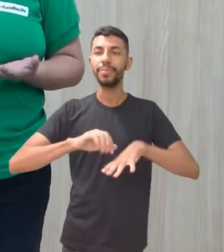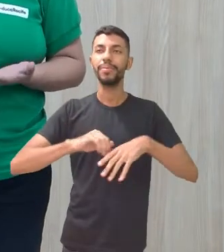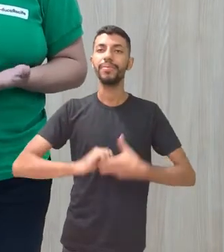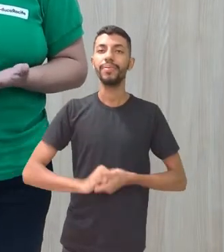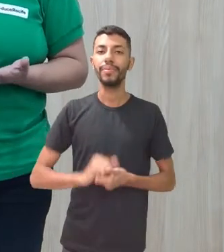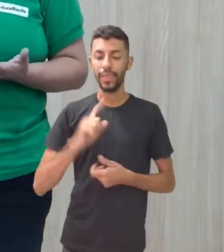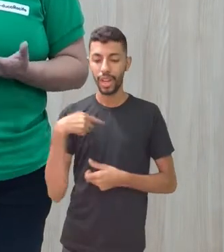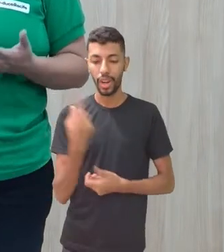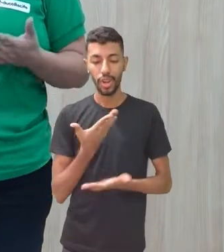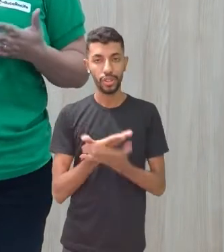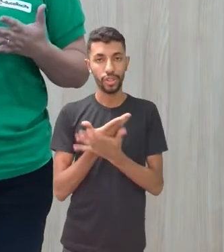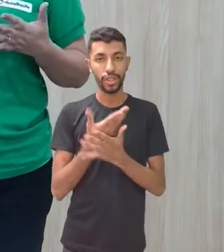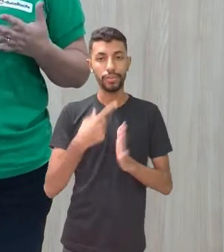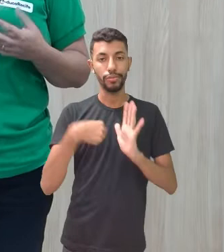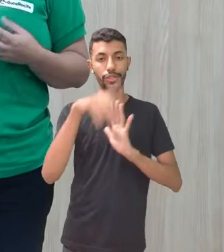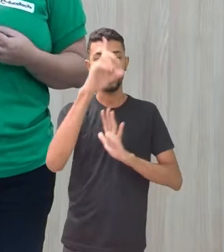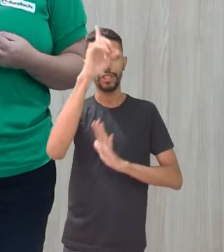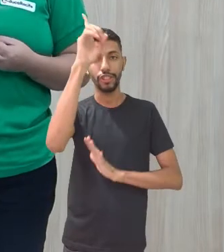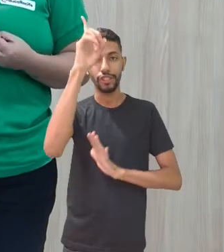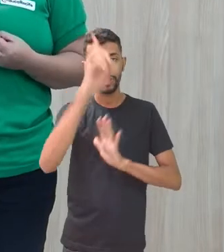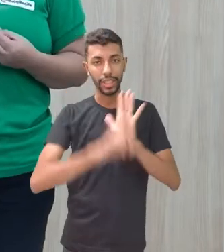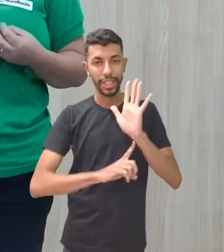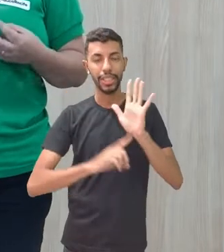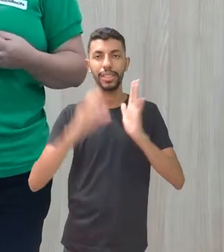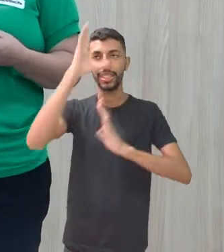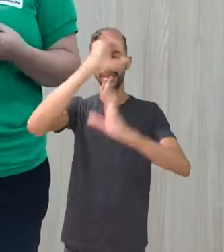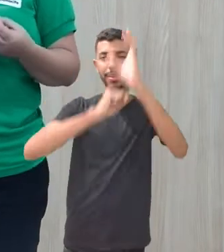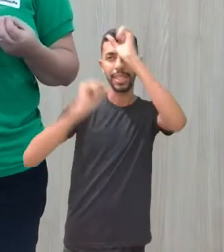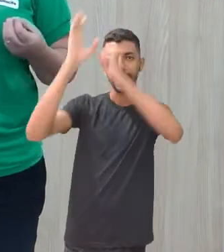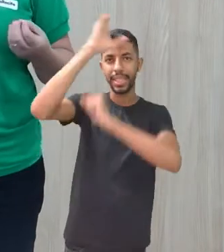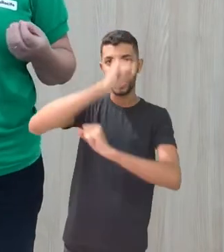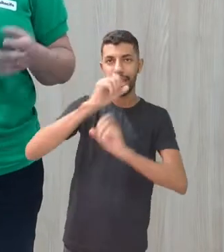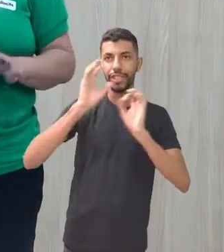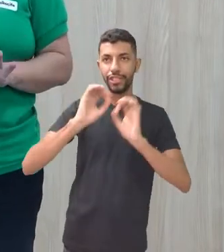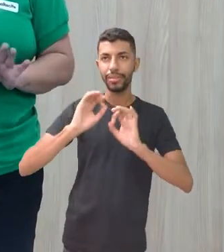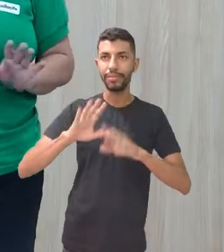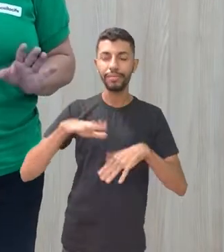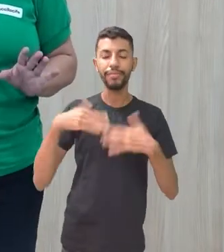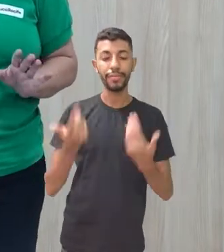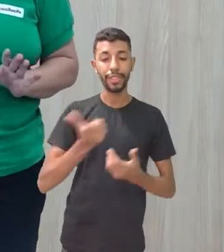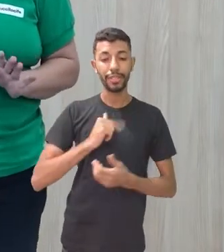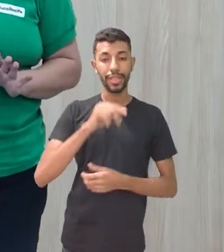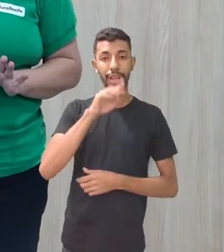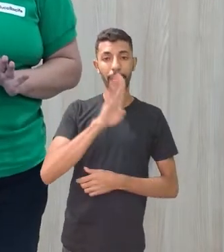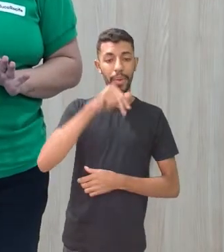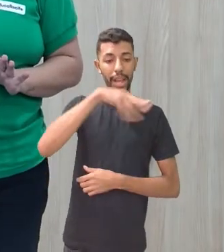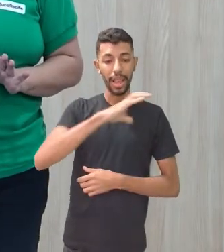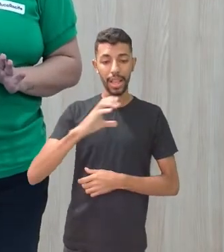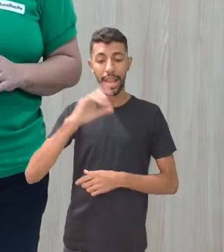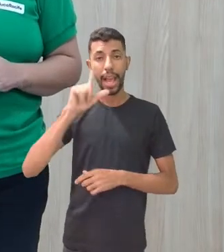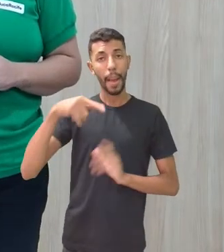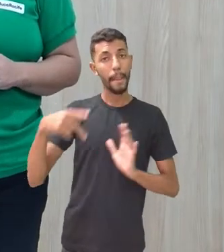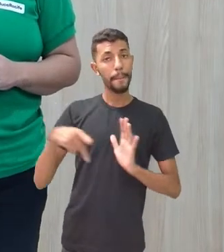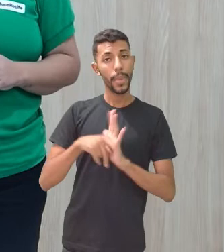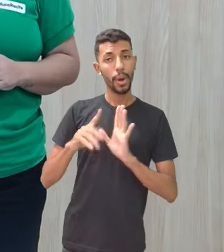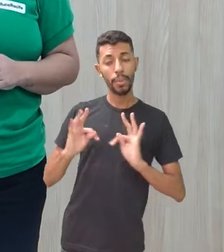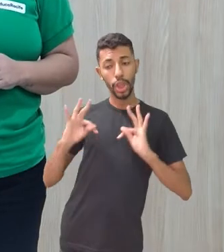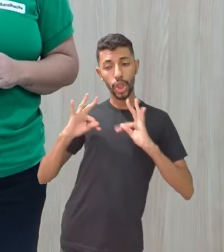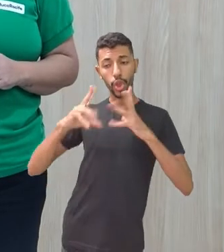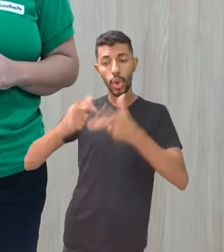de aprendizagem e quando a gente coloca, a BNCC coloca os direitos de aprendizagem para todos os estudantes. Os estudantes